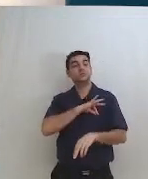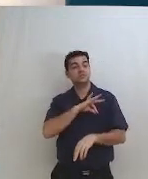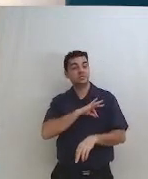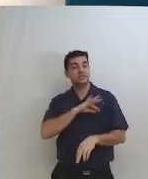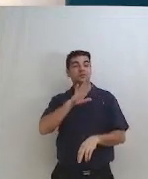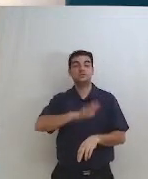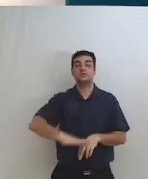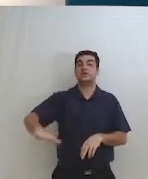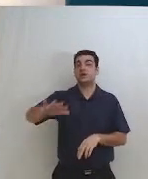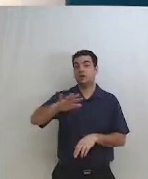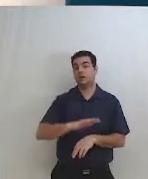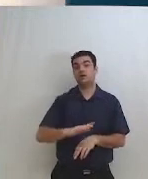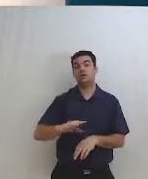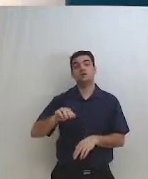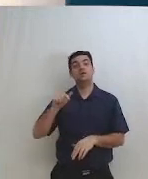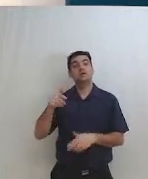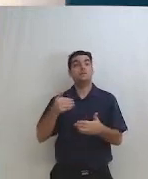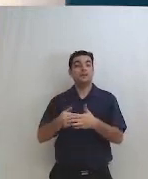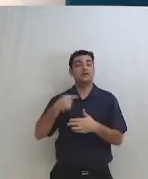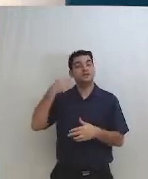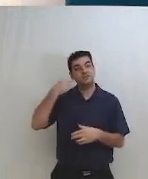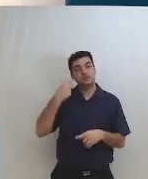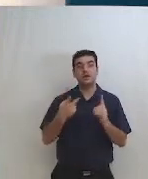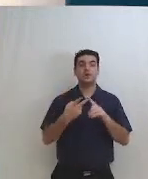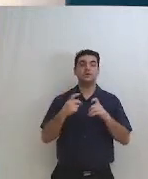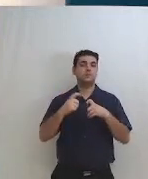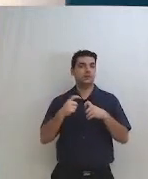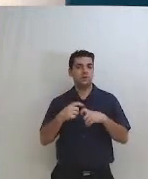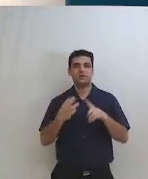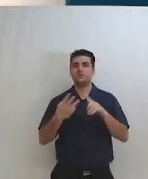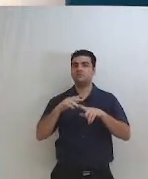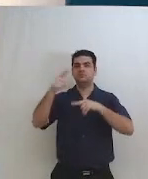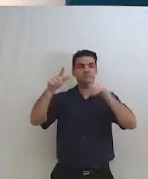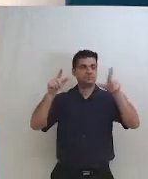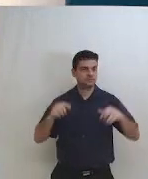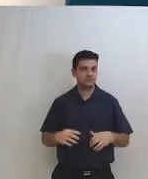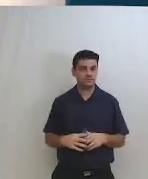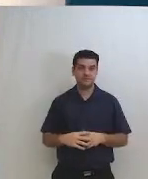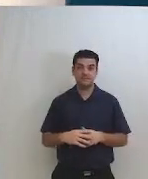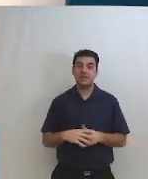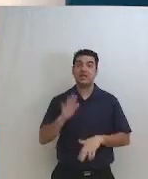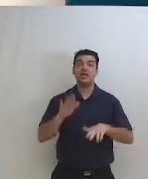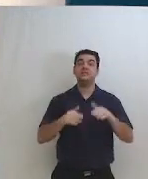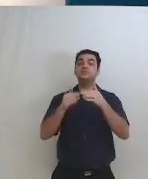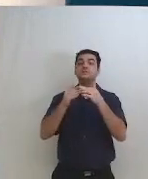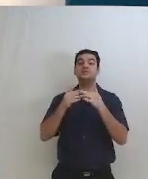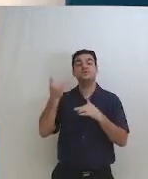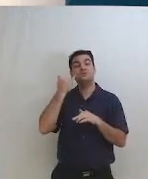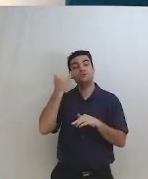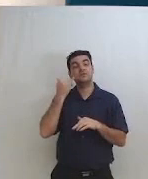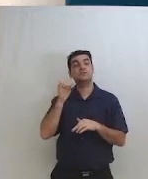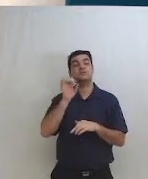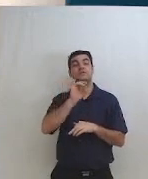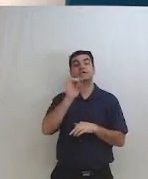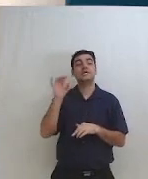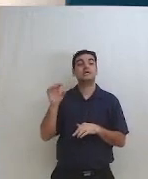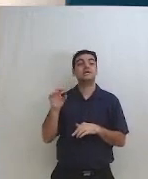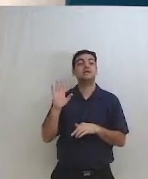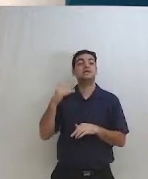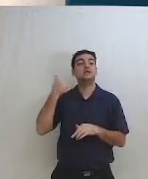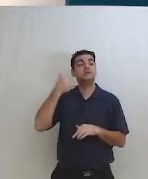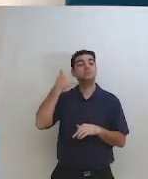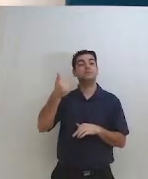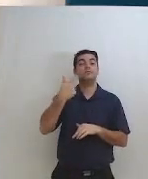polícia, advogados, médicos e outros profissionais. Há, inclusive, pedidos de informações quanto às pessoas contatadas por aqueles que estavam no